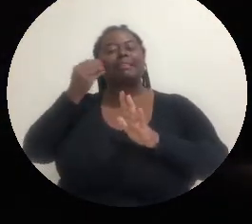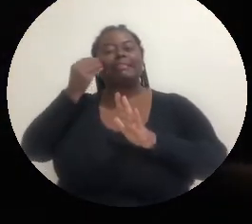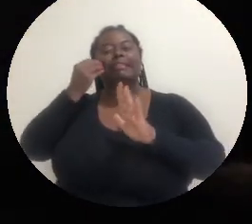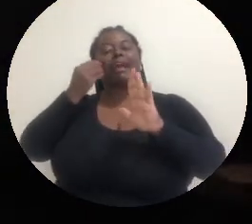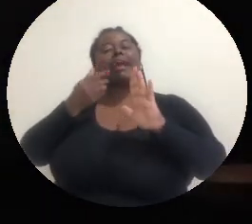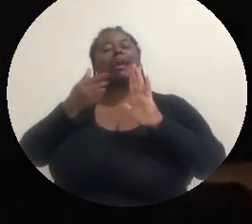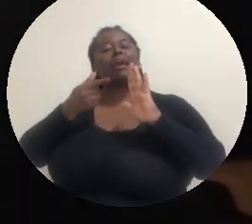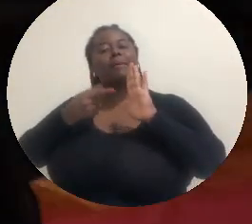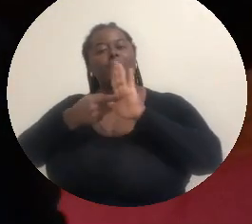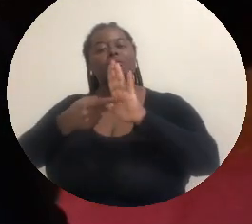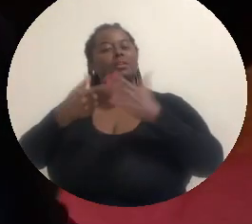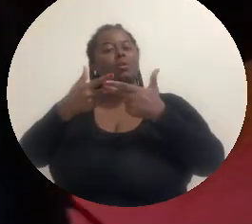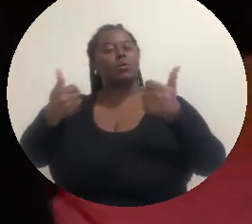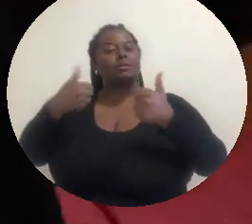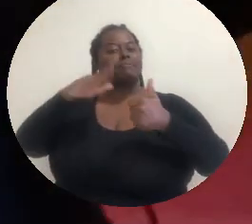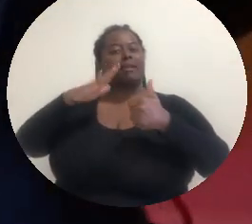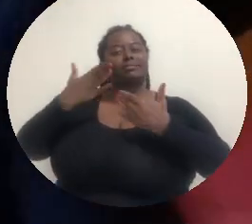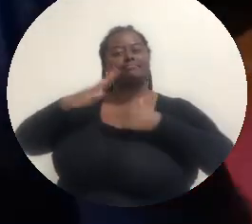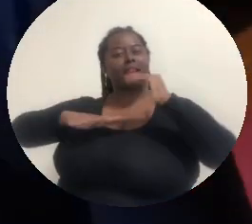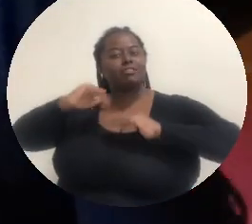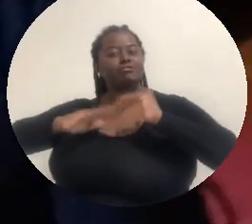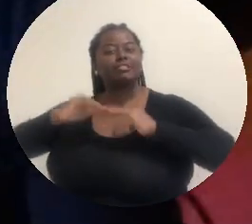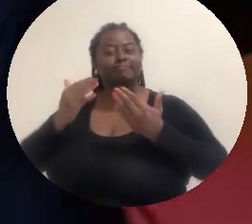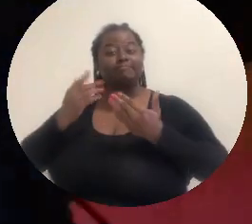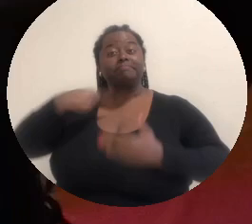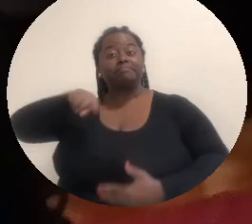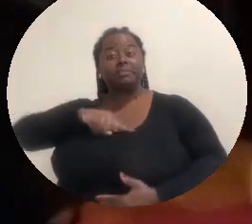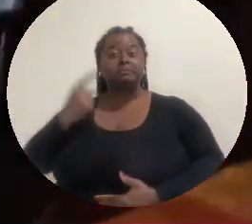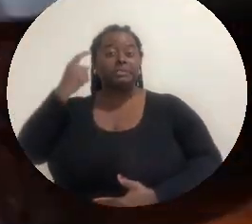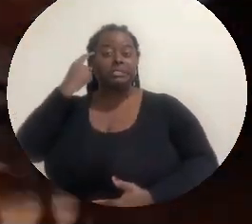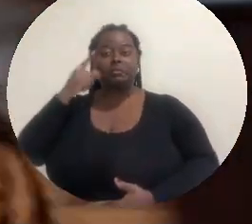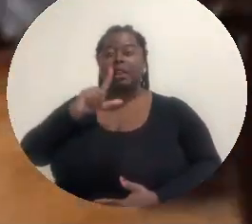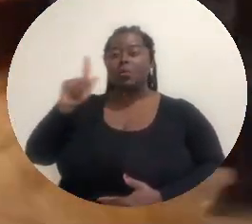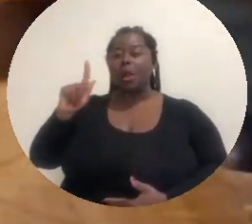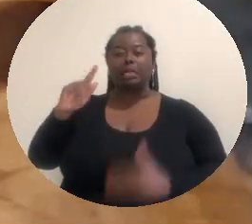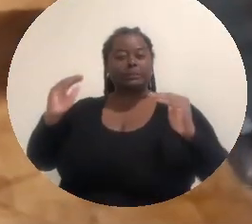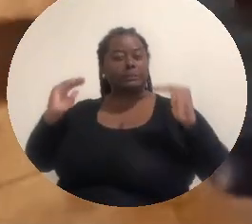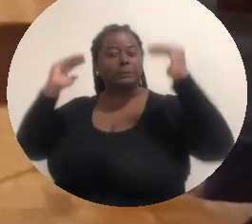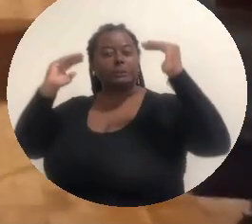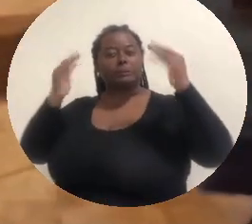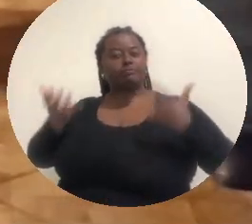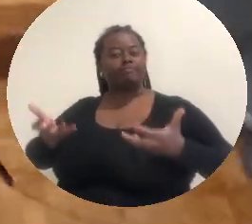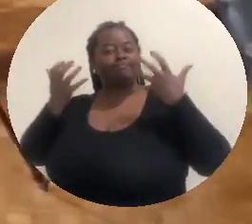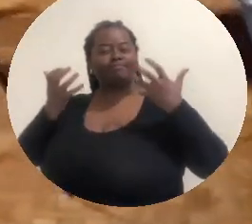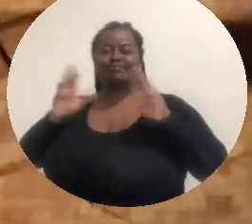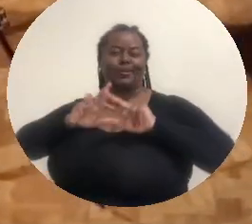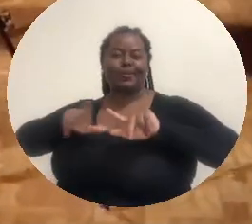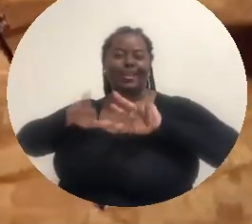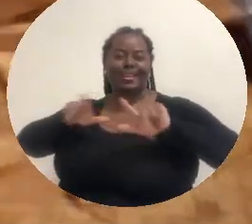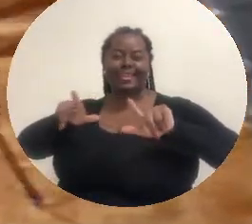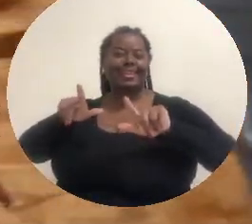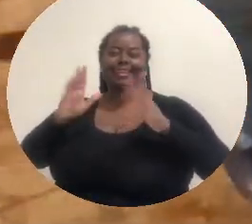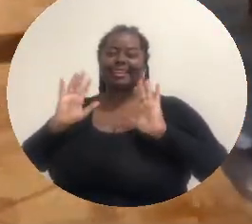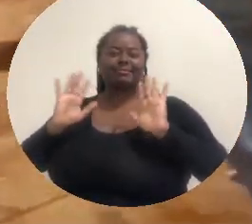mais prático que a oficina trouxe. A forma que a gente pensou, a linguagem, ela não era muito rebuscada, né? Não tinha muitos floreios, não